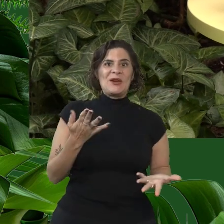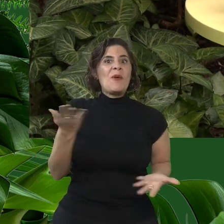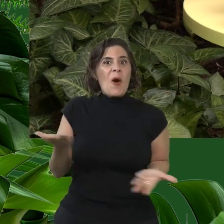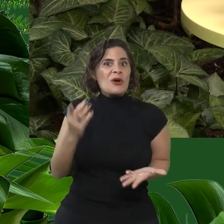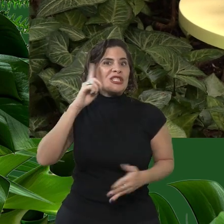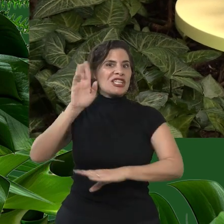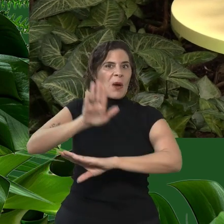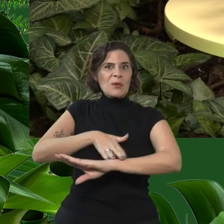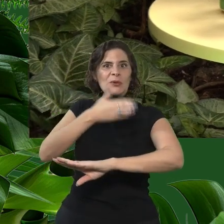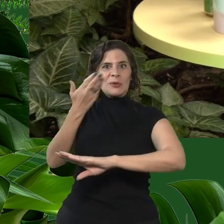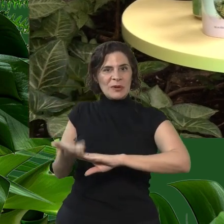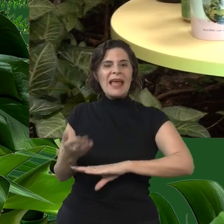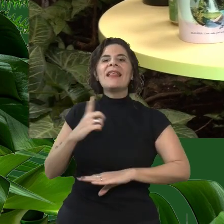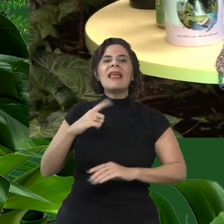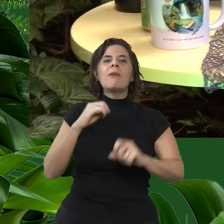dia teremos